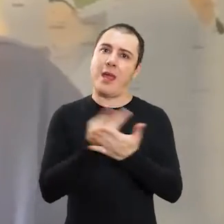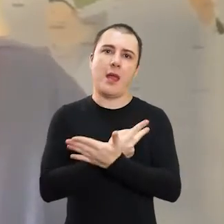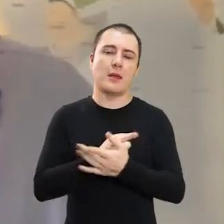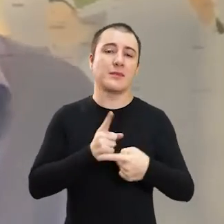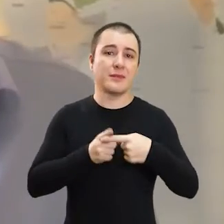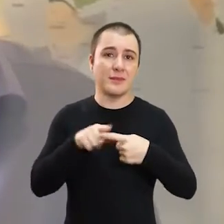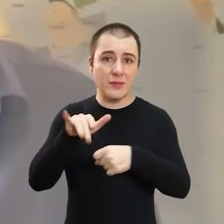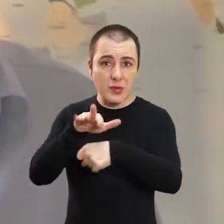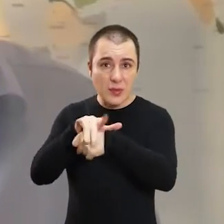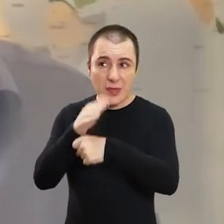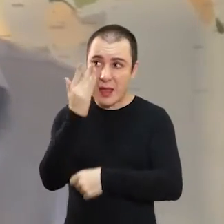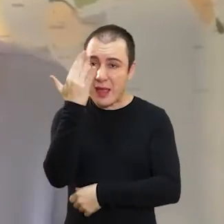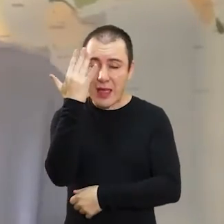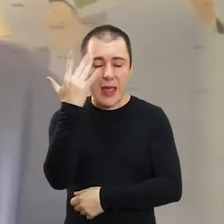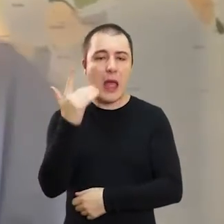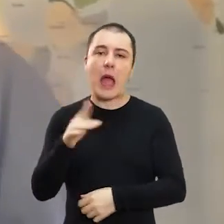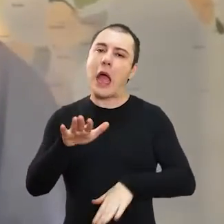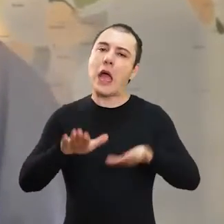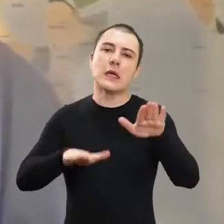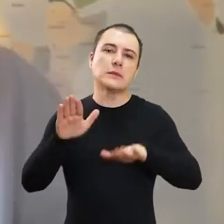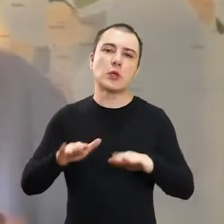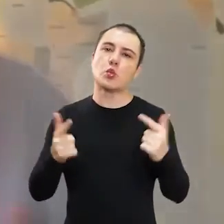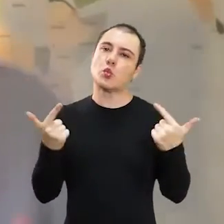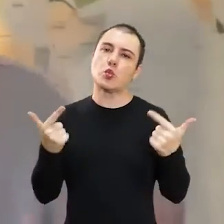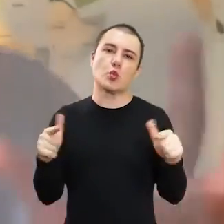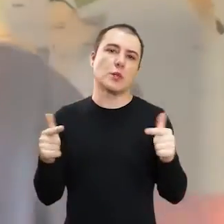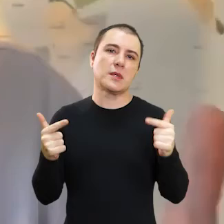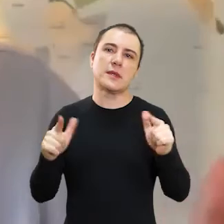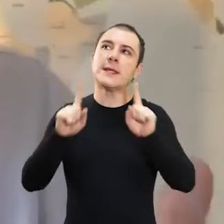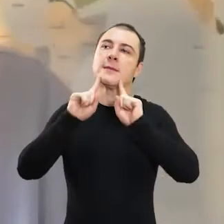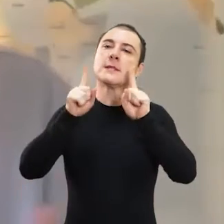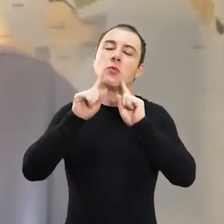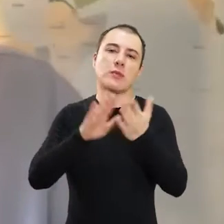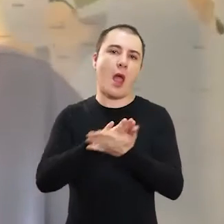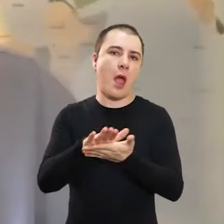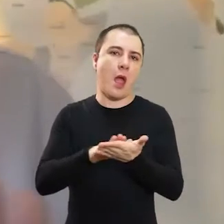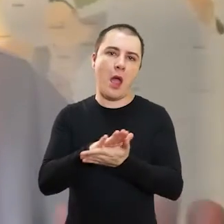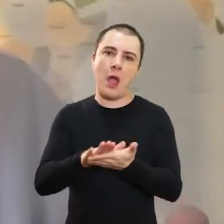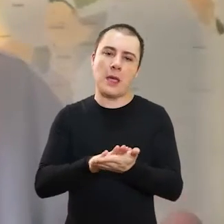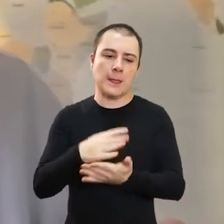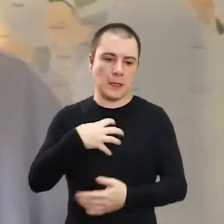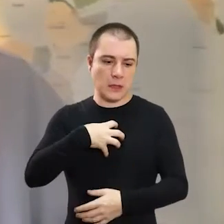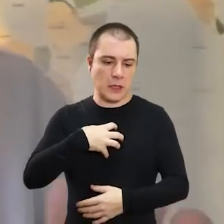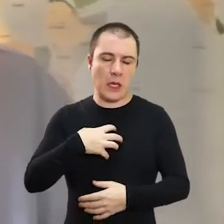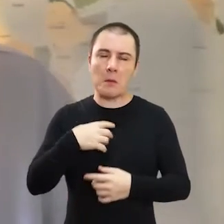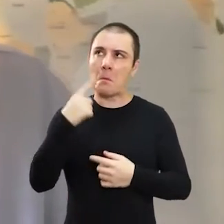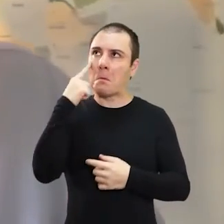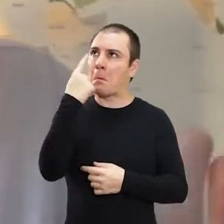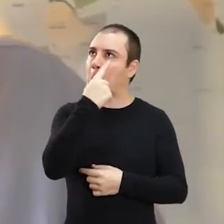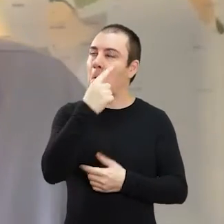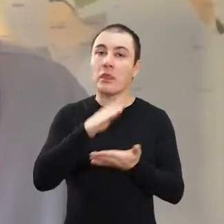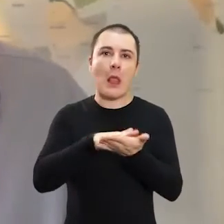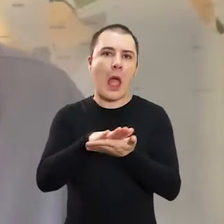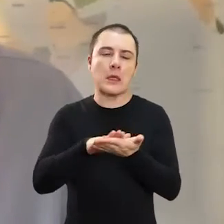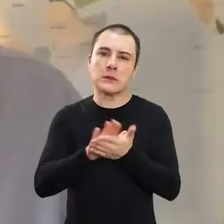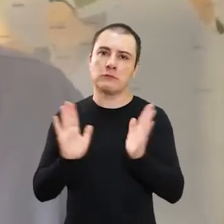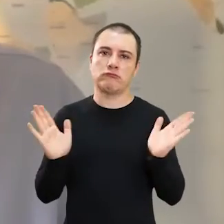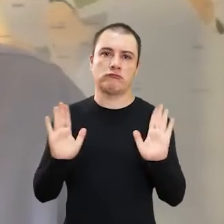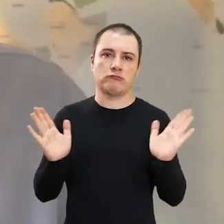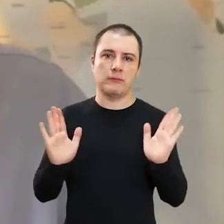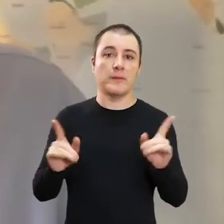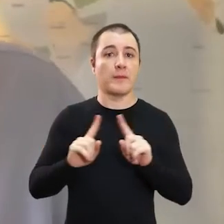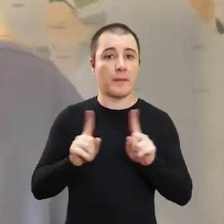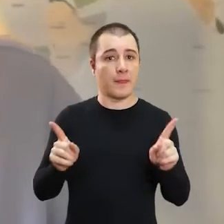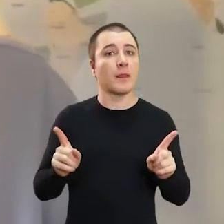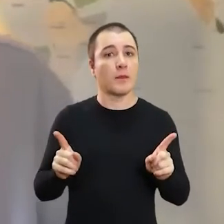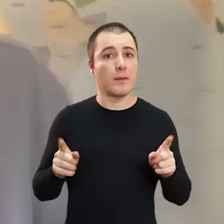porque no glaucoma, a ausência de sintoma ou uma queixa visual não é sintoma de saúde ou que você não tenha nada.